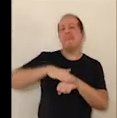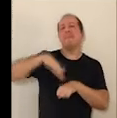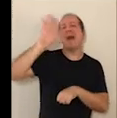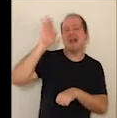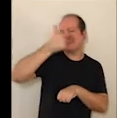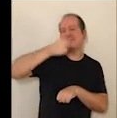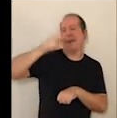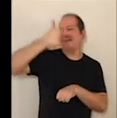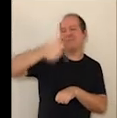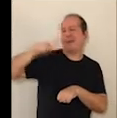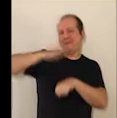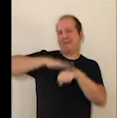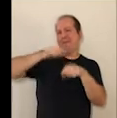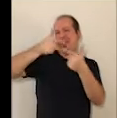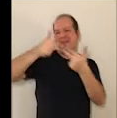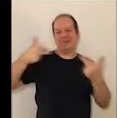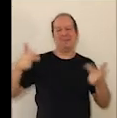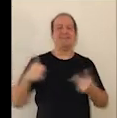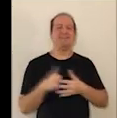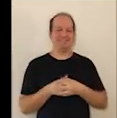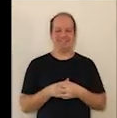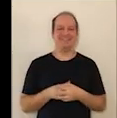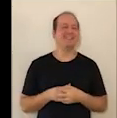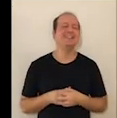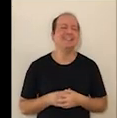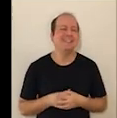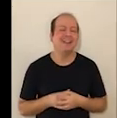mais, receberá mais.